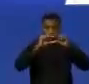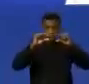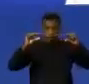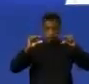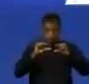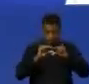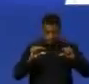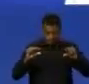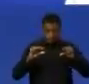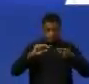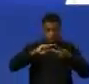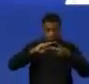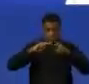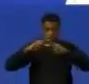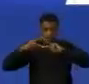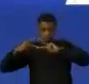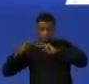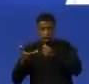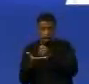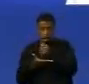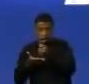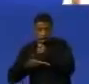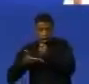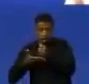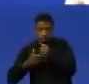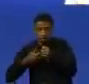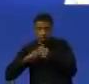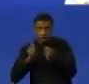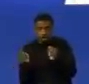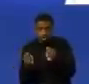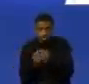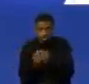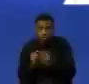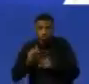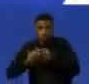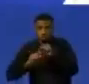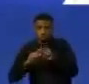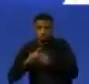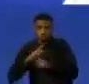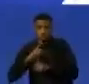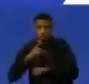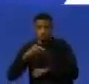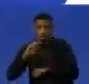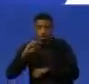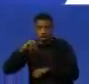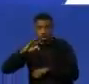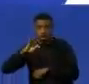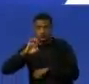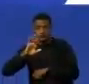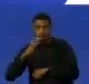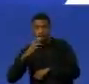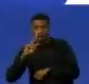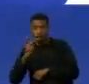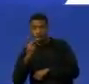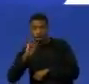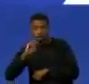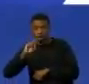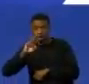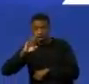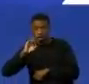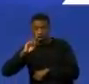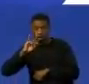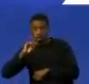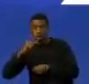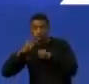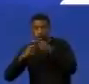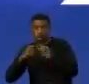bases nitrogenadas, elas estão interligadas através das pontes de hidrogênio. E no próprio enunciado ele deu